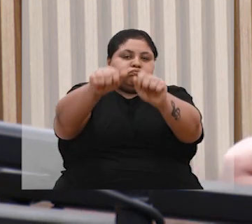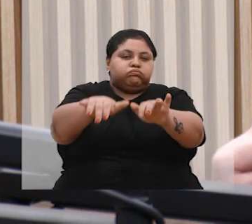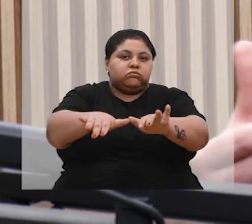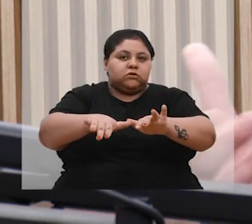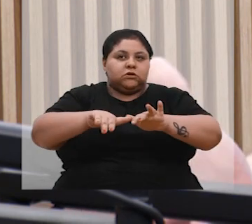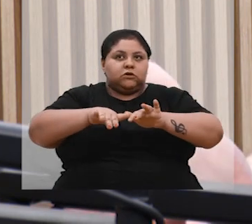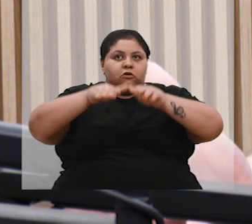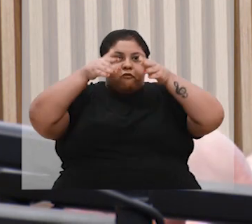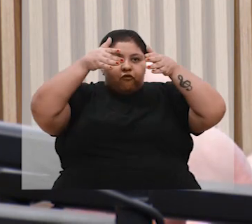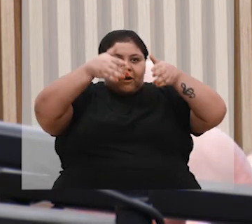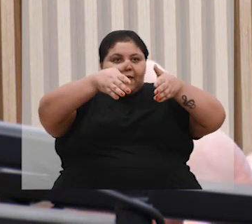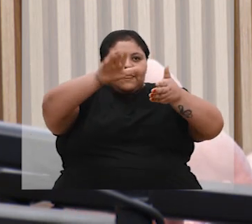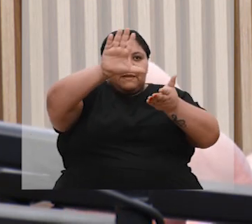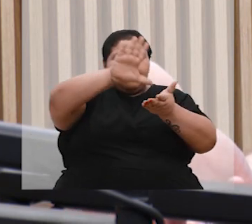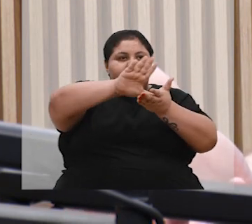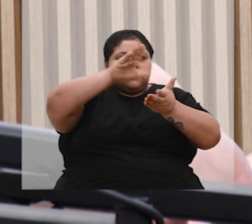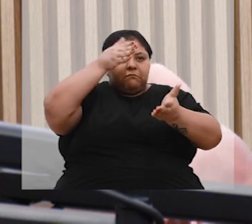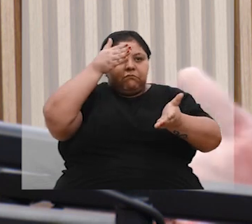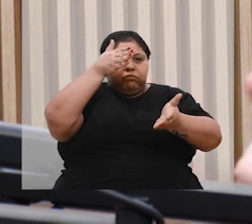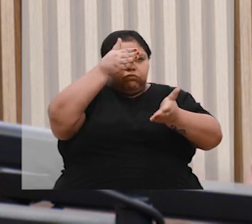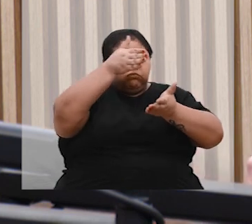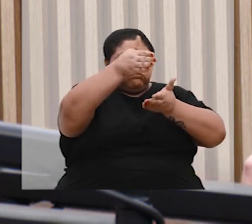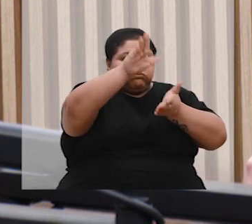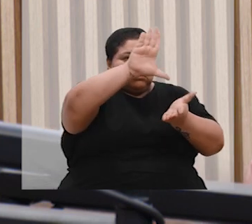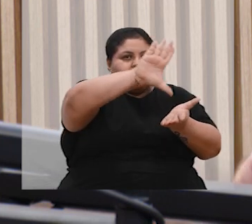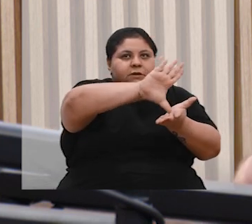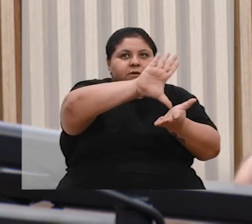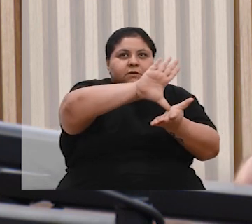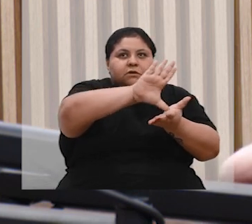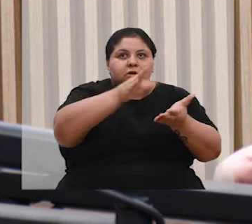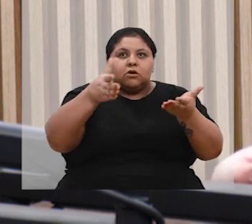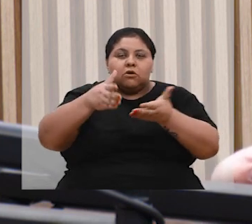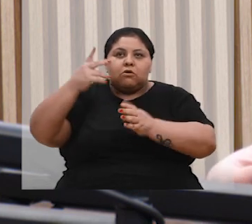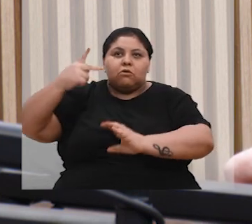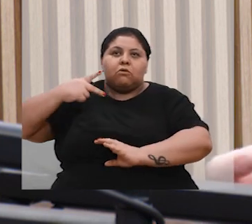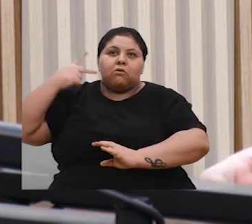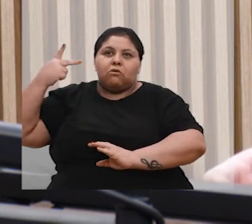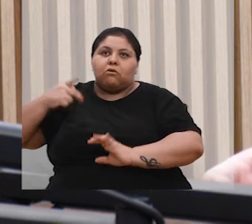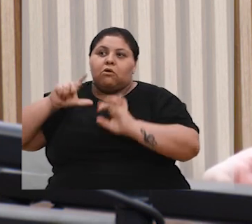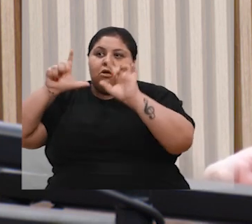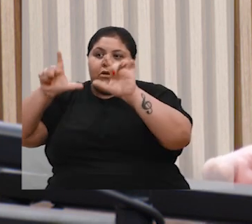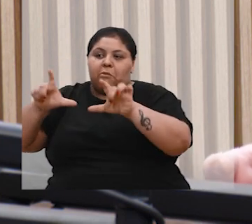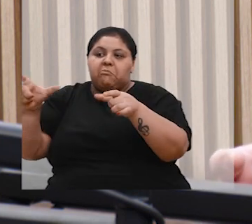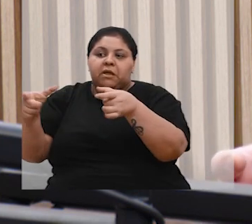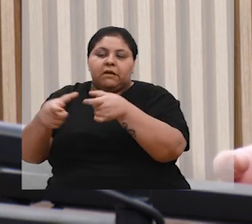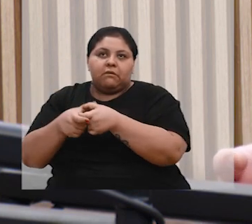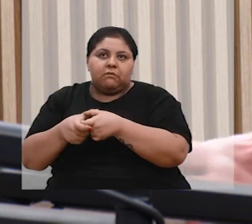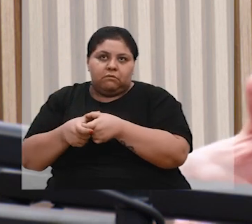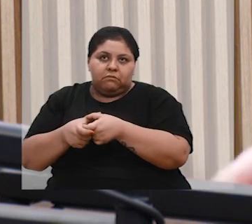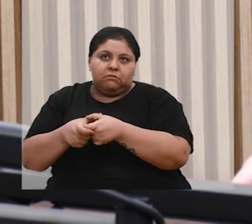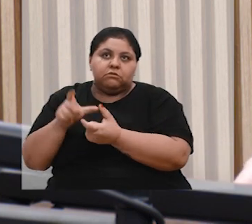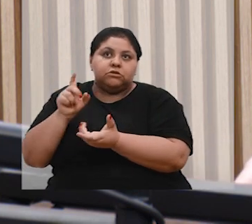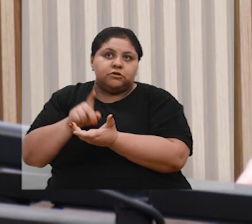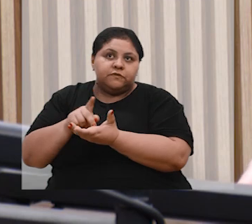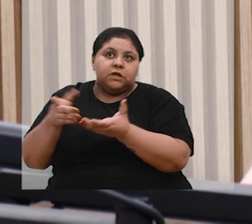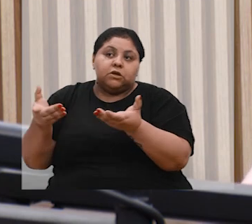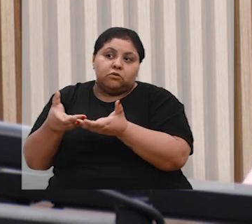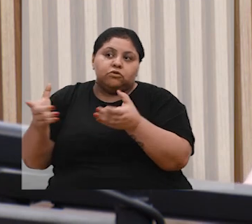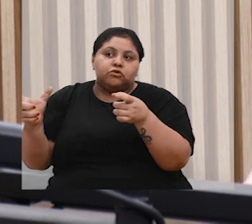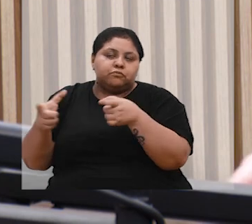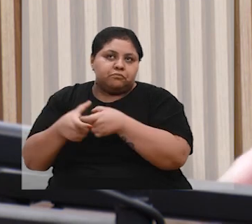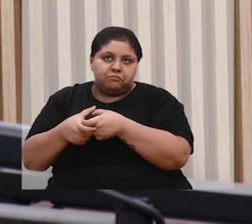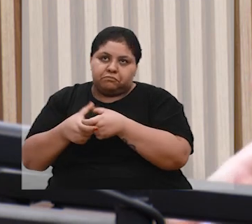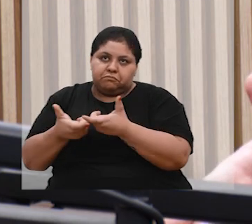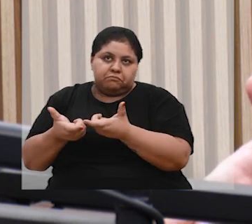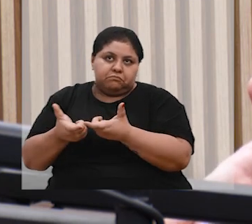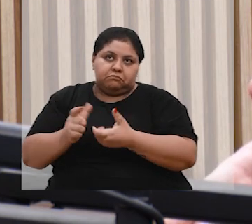Ela cresce em direção à praça. Né? Onde estão os vereadores é um espaço pequeno, né? E de fato hoje já é pequeno,